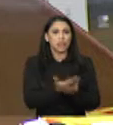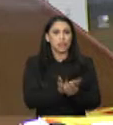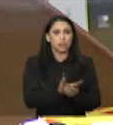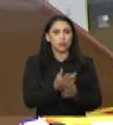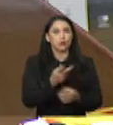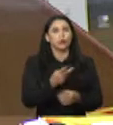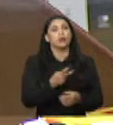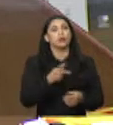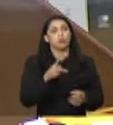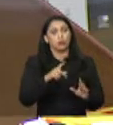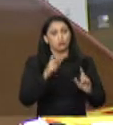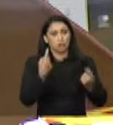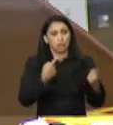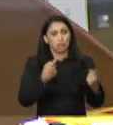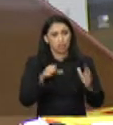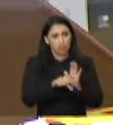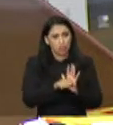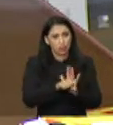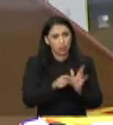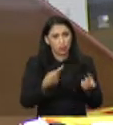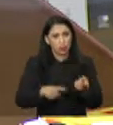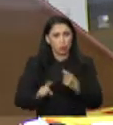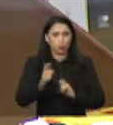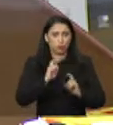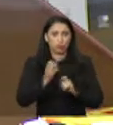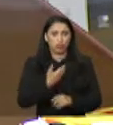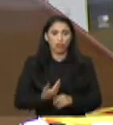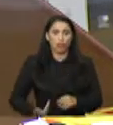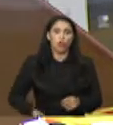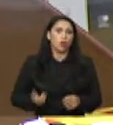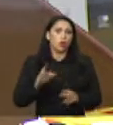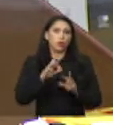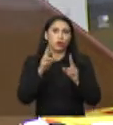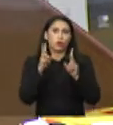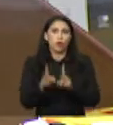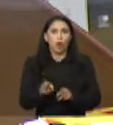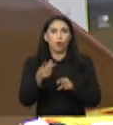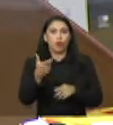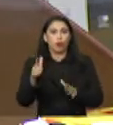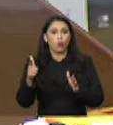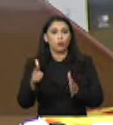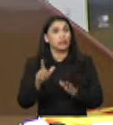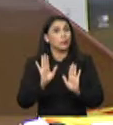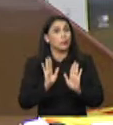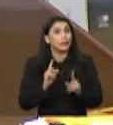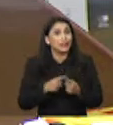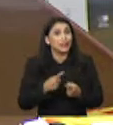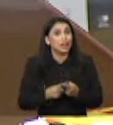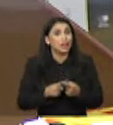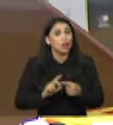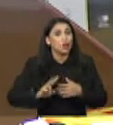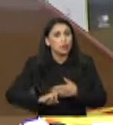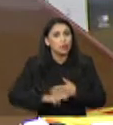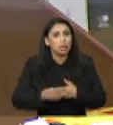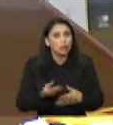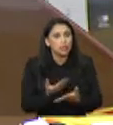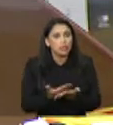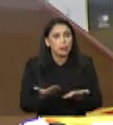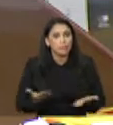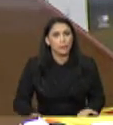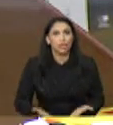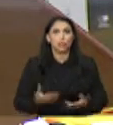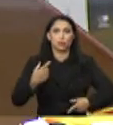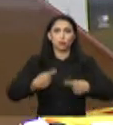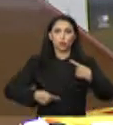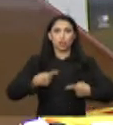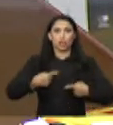ação de improbidade uma ação civil como qualquer outra a despeito das graves consequências que ela pode induzir papel como perda